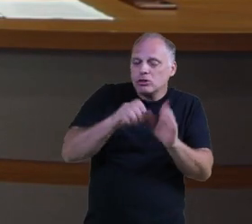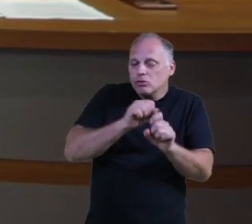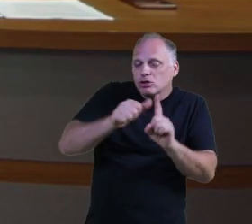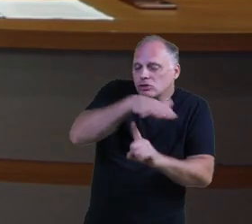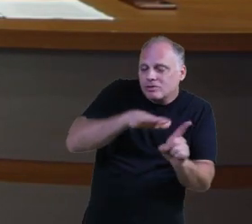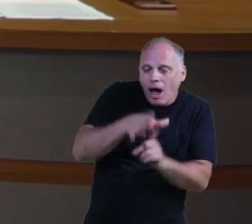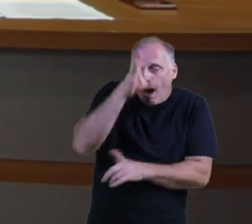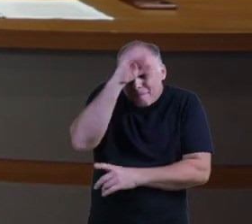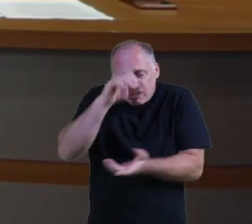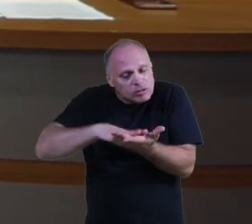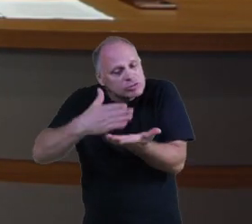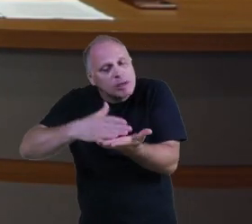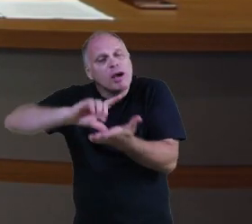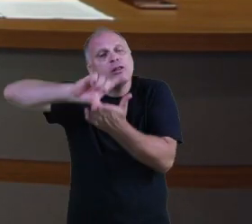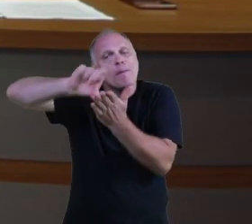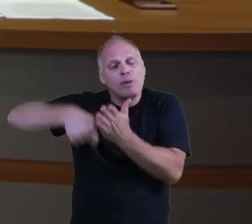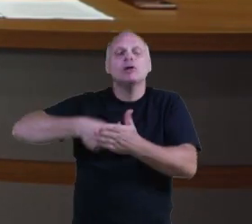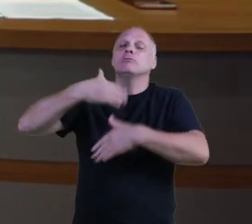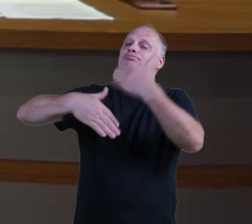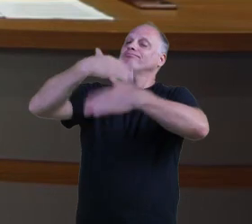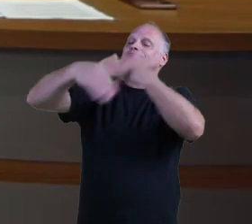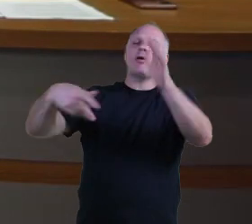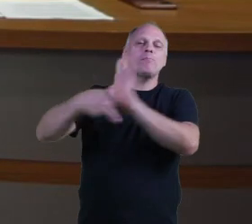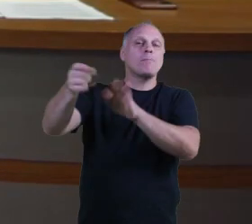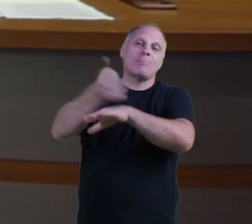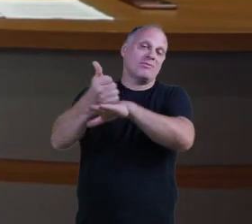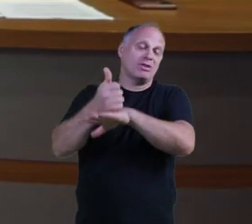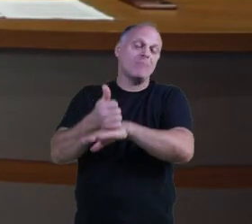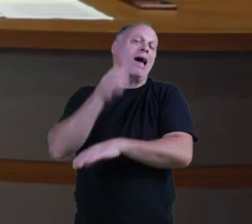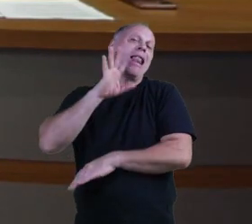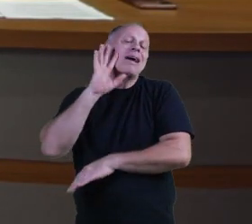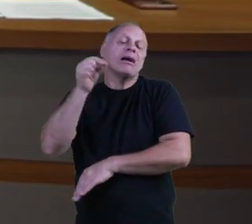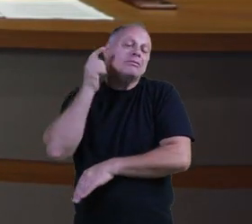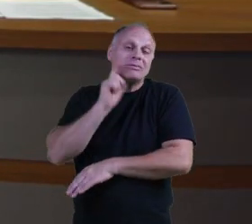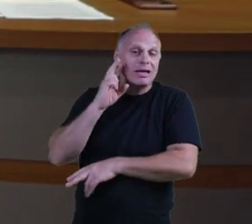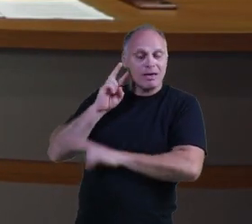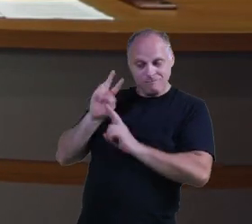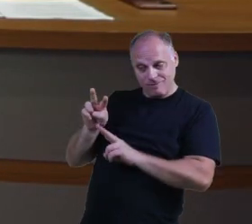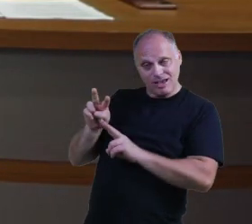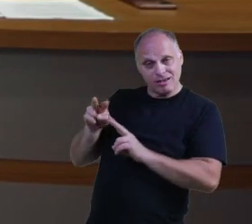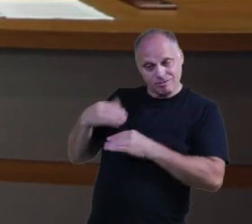teve esses projetos sociais, esses projetos. Então isso